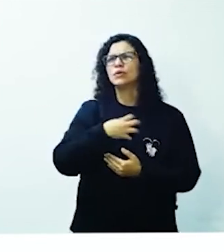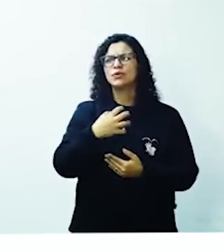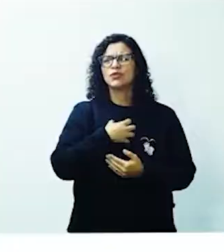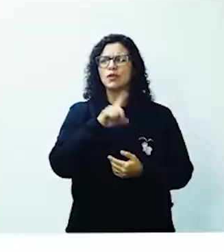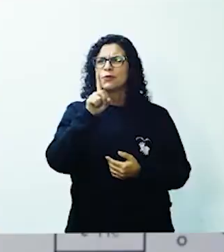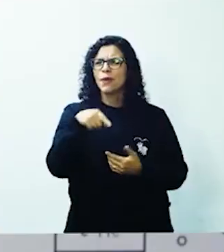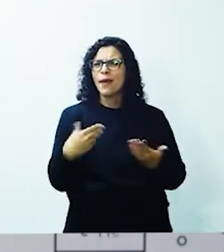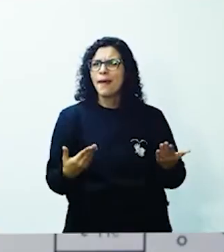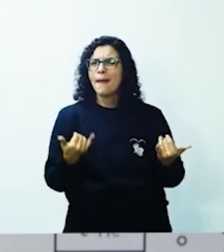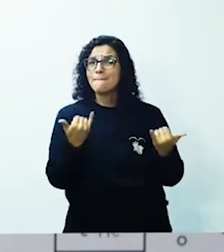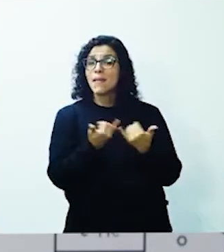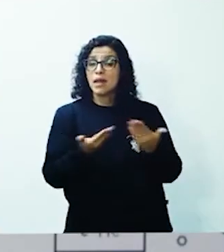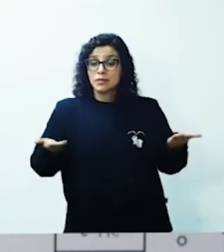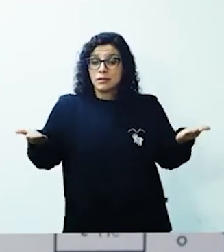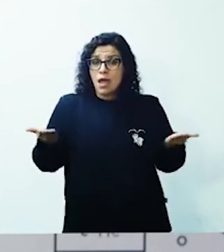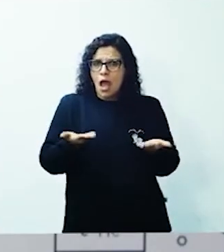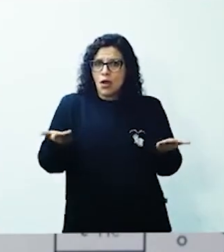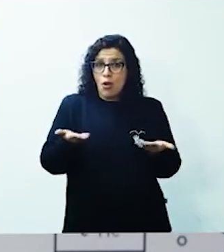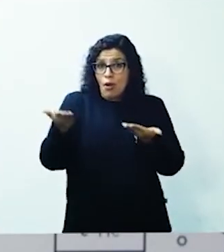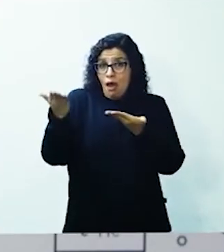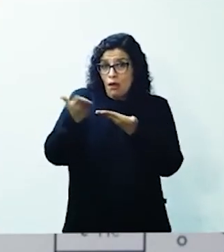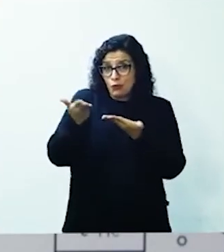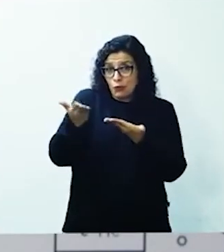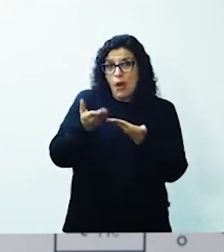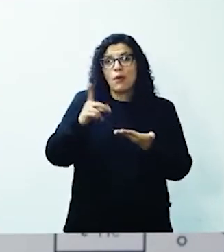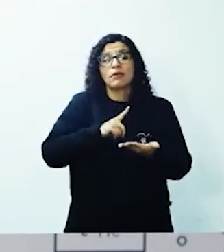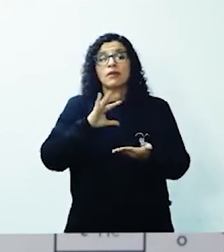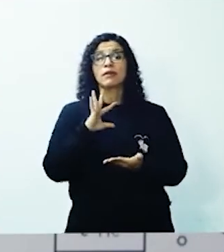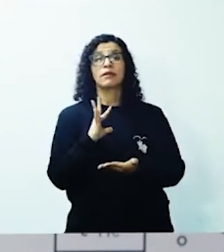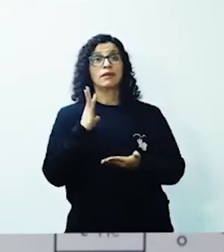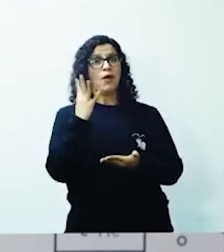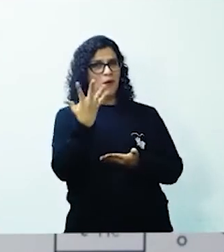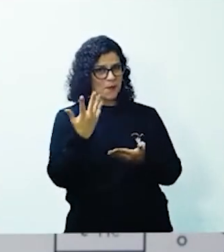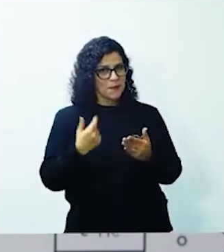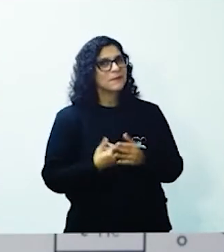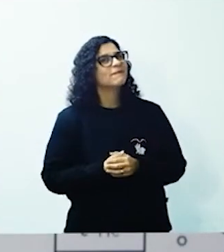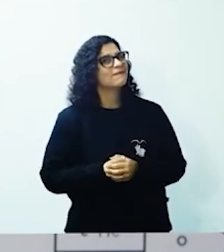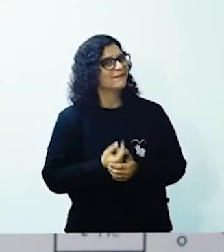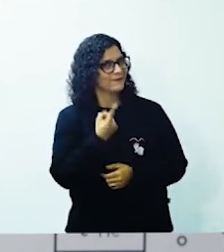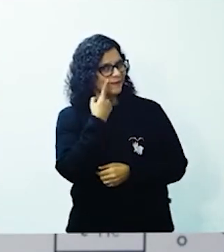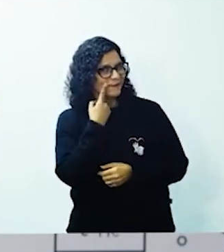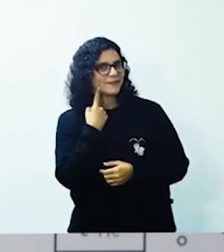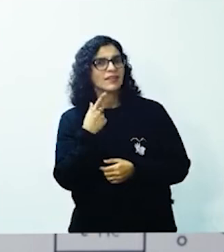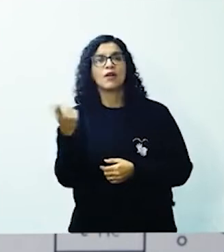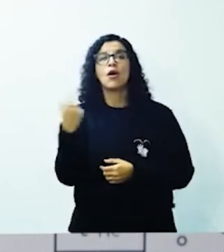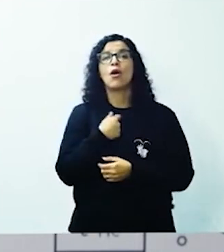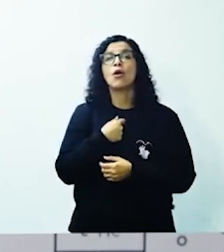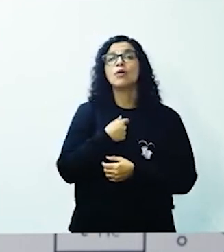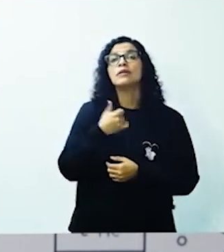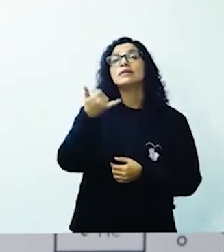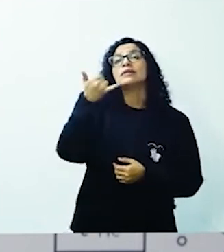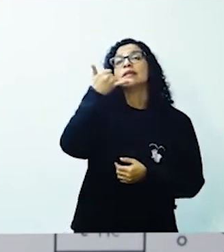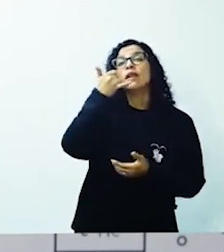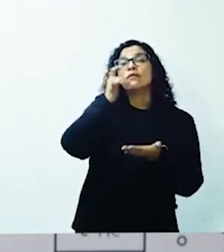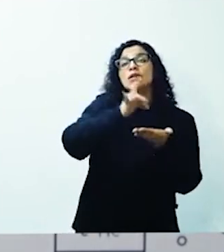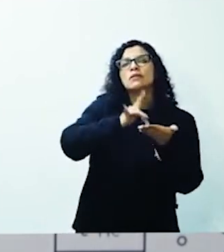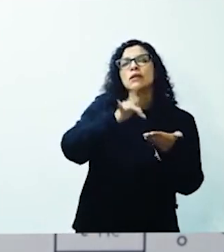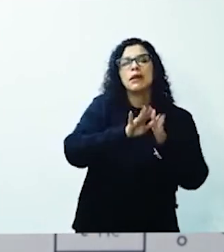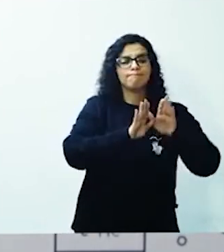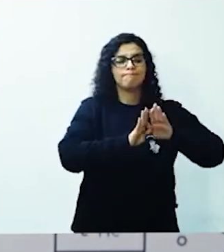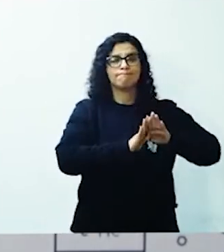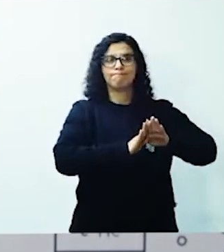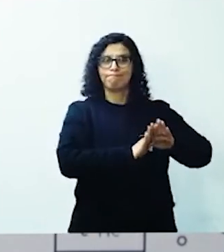muito contemporâneo, muito atual, que acontece muito. Olha só, esqueça o